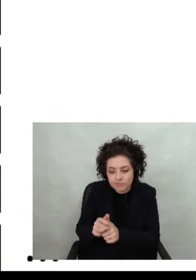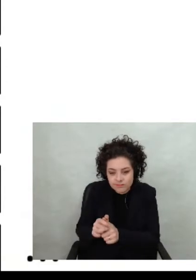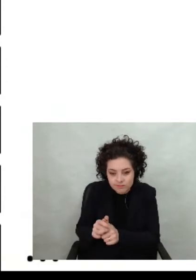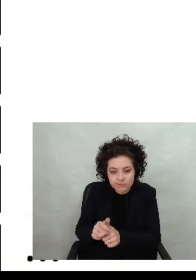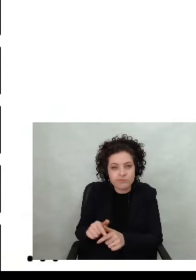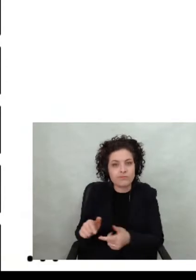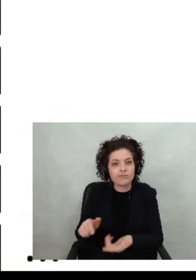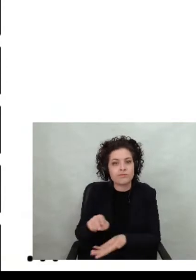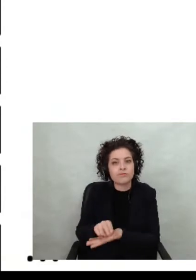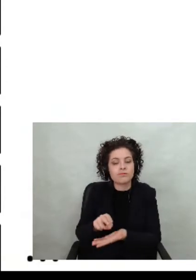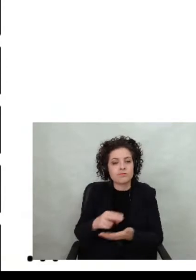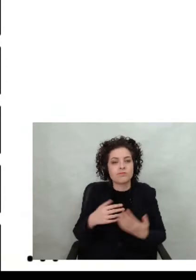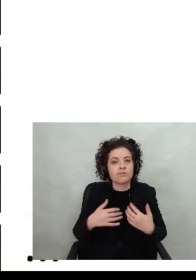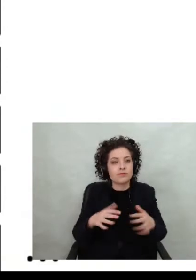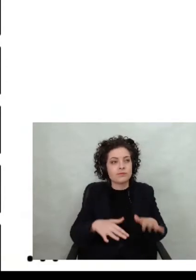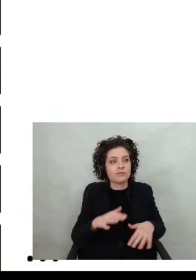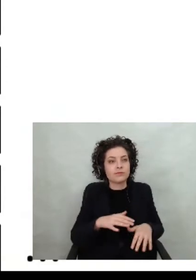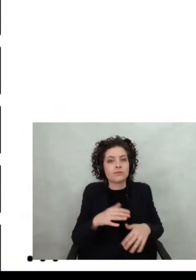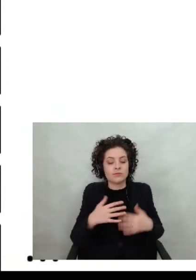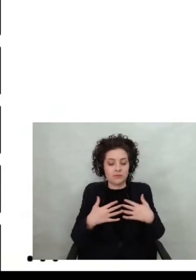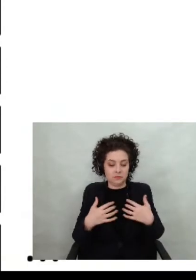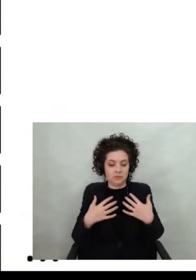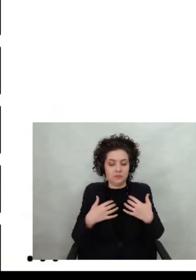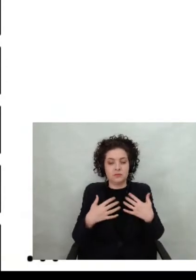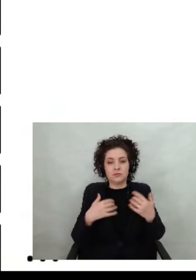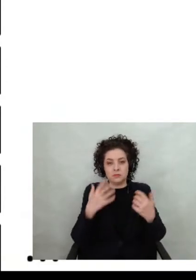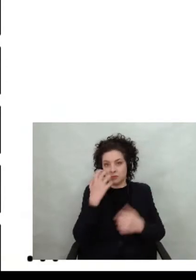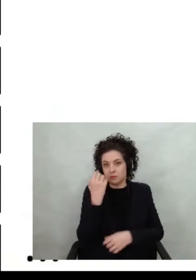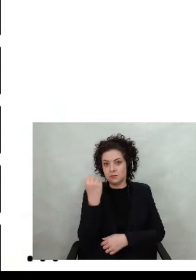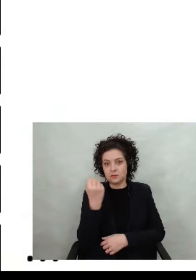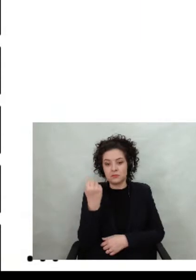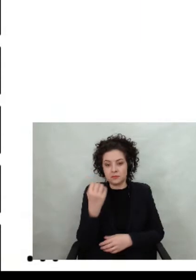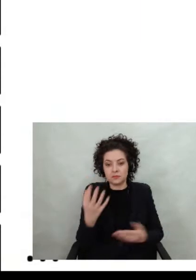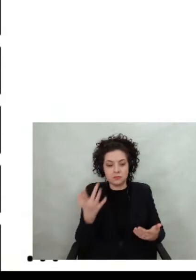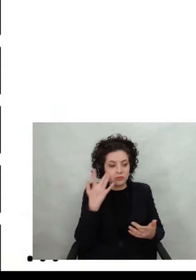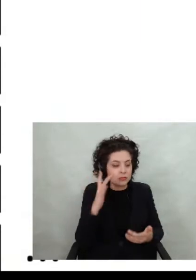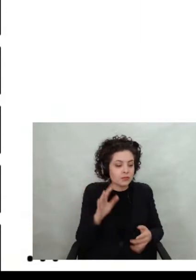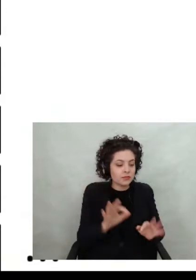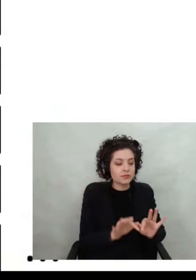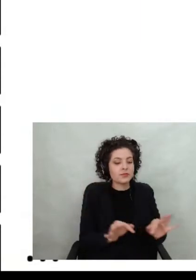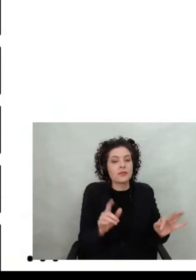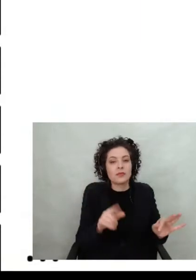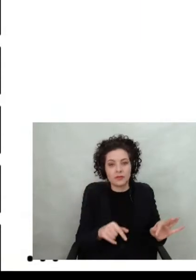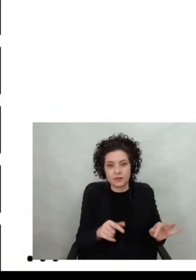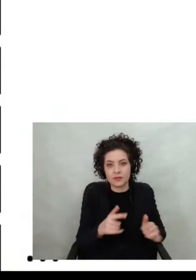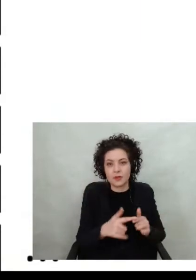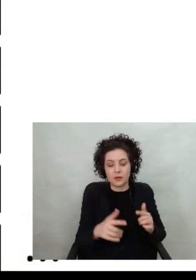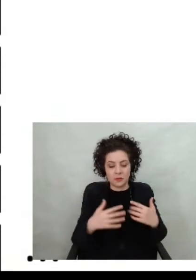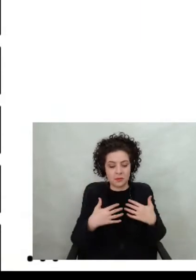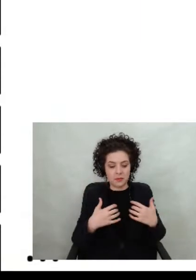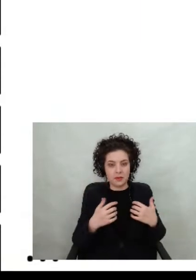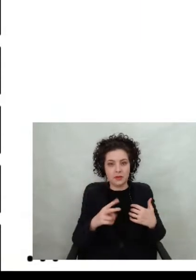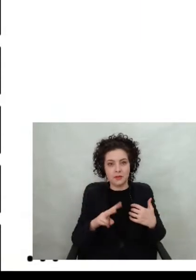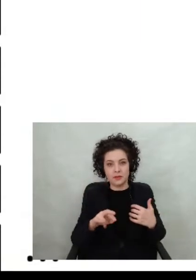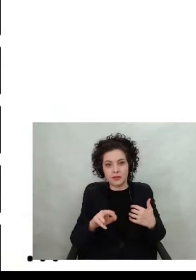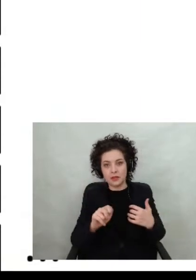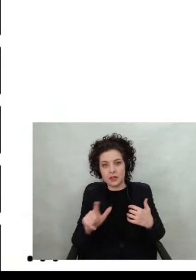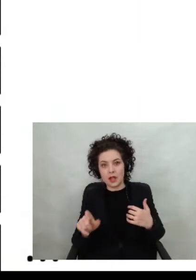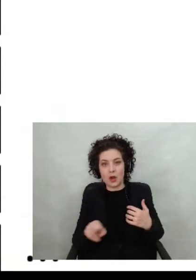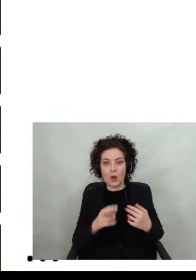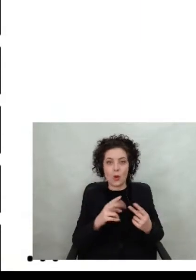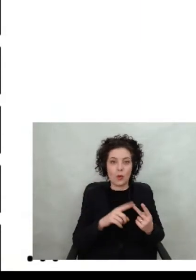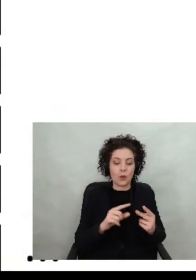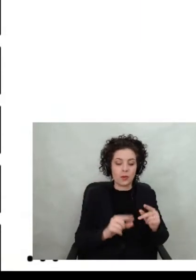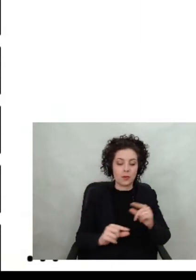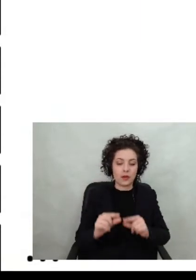muitas vezes, com a pneumonia comunitária grave. Nós não vamos saber tão simplesmente assim se é uma pneumonia viral ou uma pneumonia bacteriana. Então,